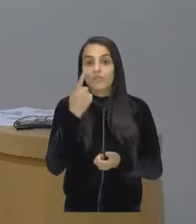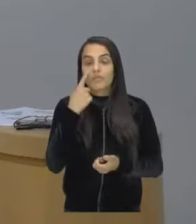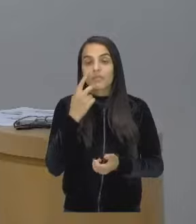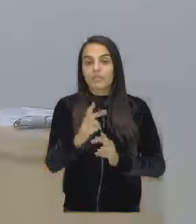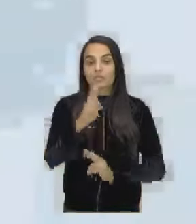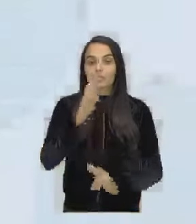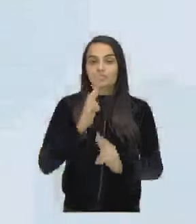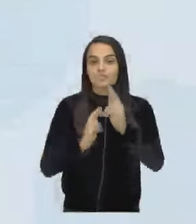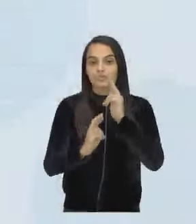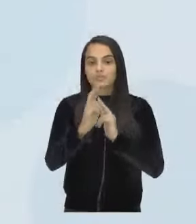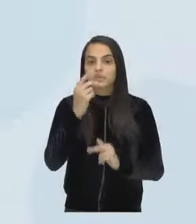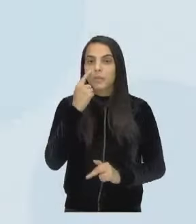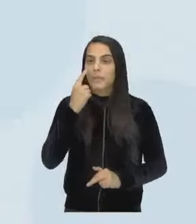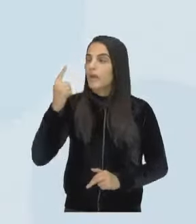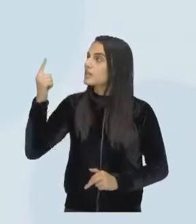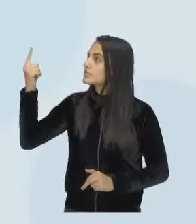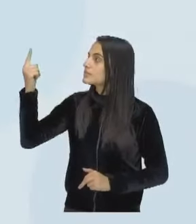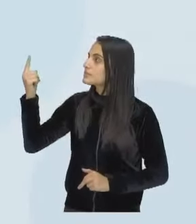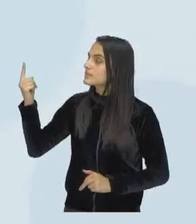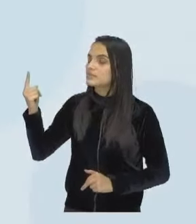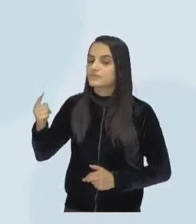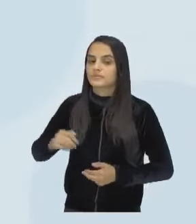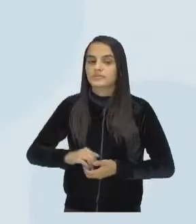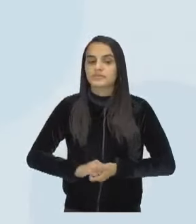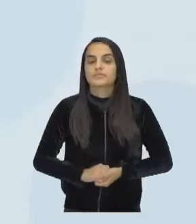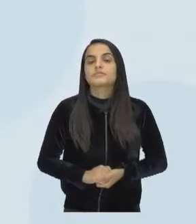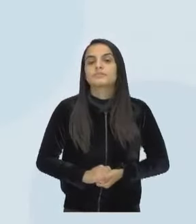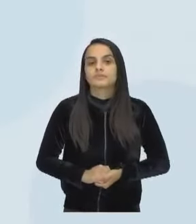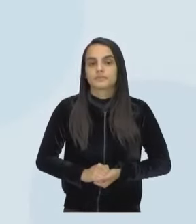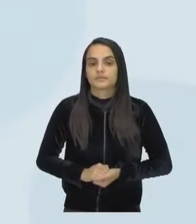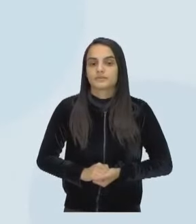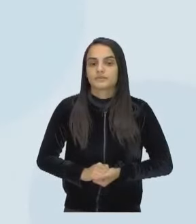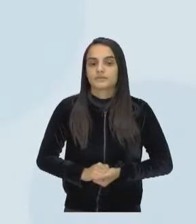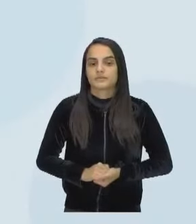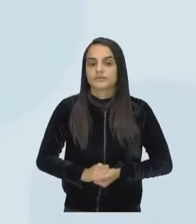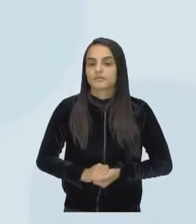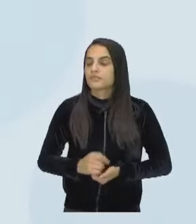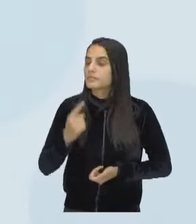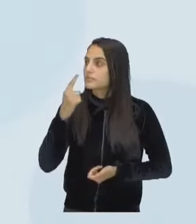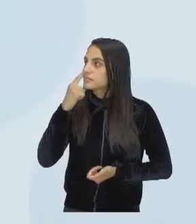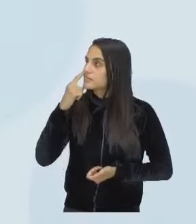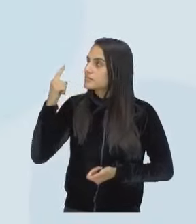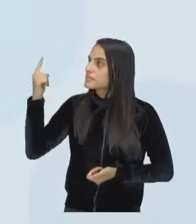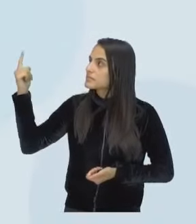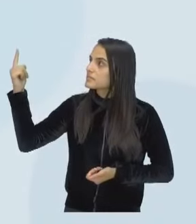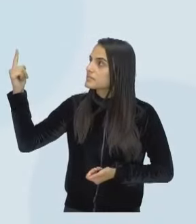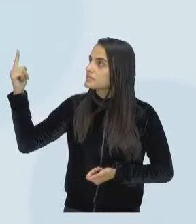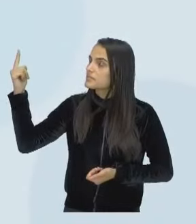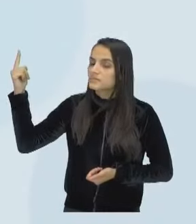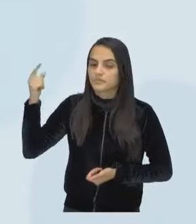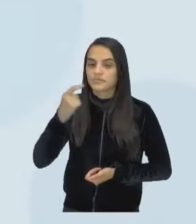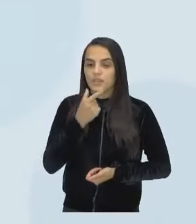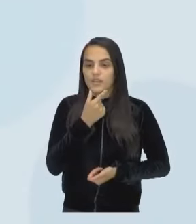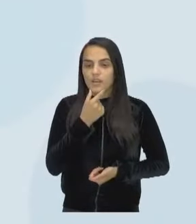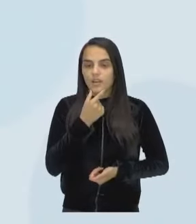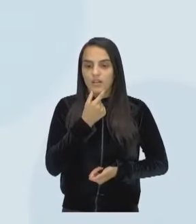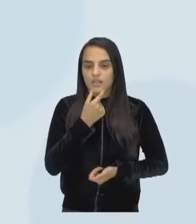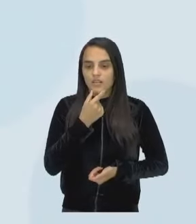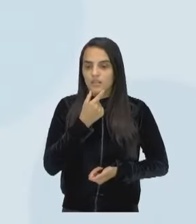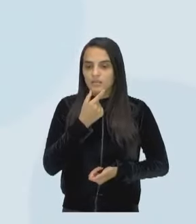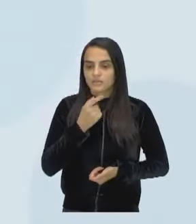tudo ok. Na tela para vocês aparecendo lá, ó. Number one, a person trained to provide medical care for the sick or